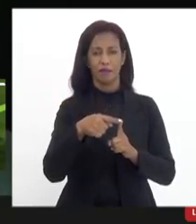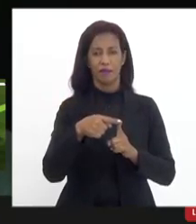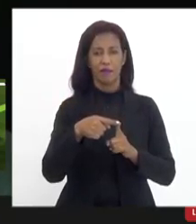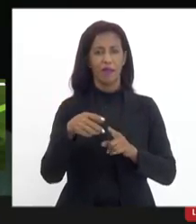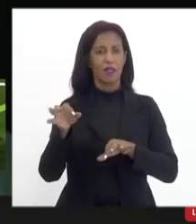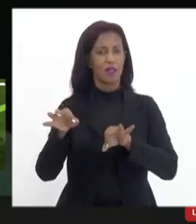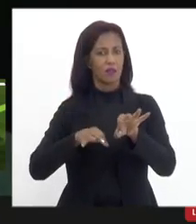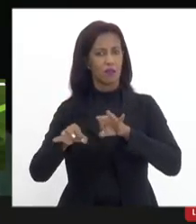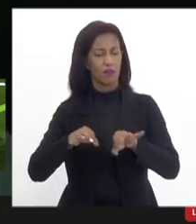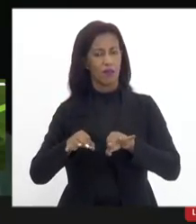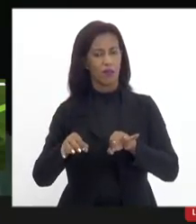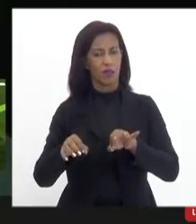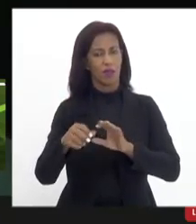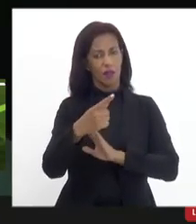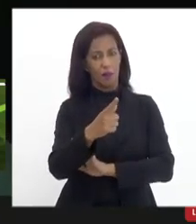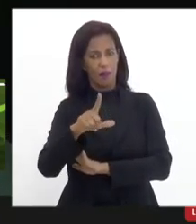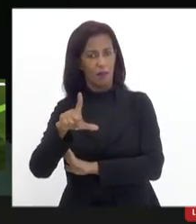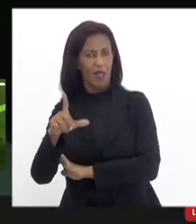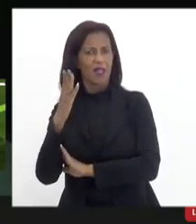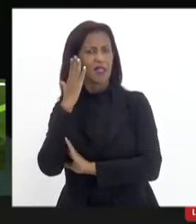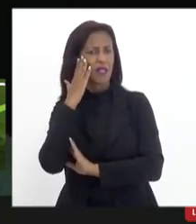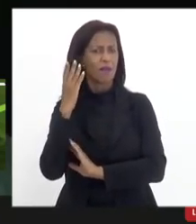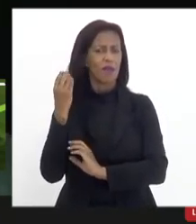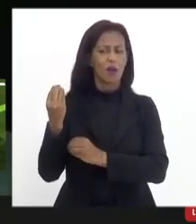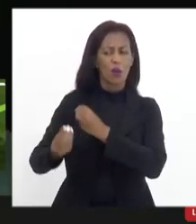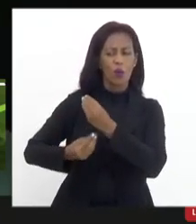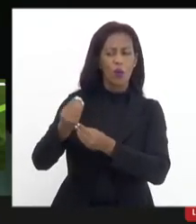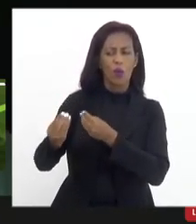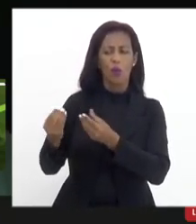projeto de lei, sabendo que estão se passando,